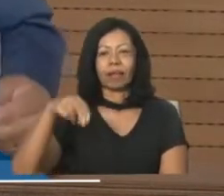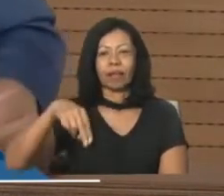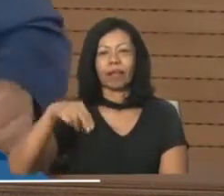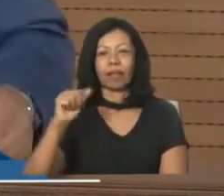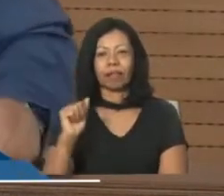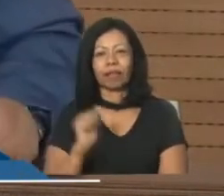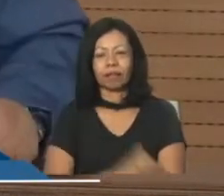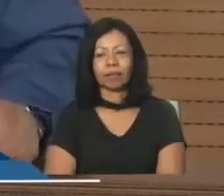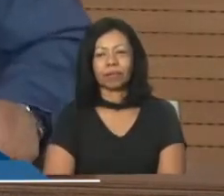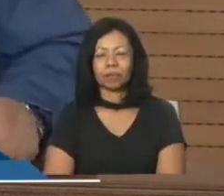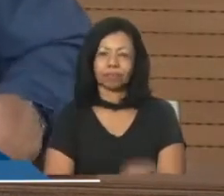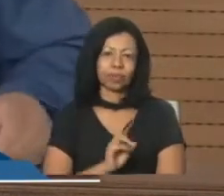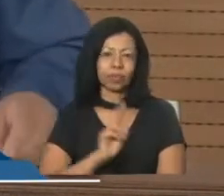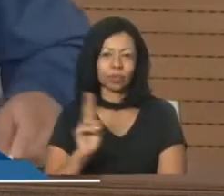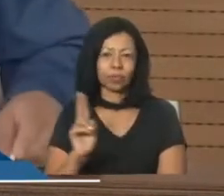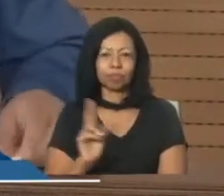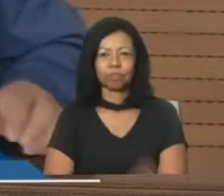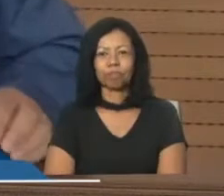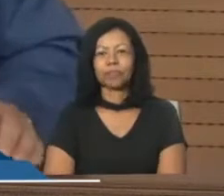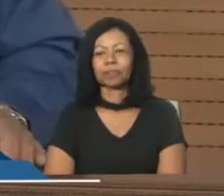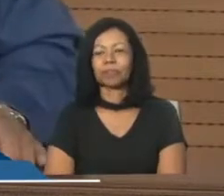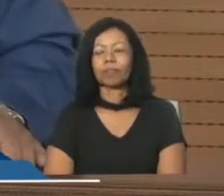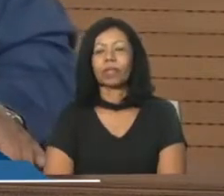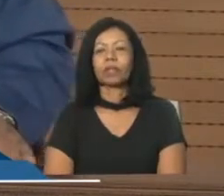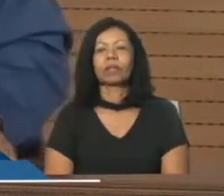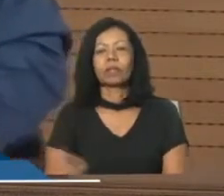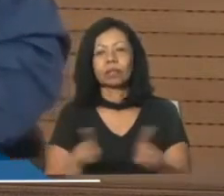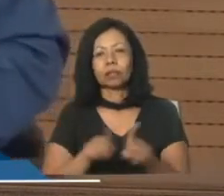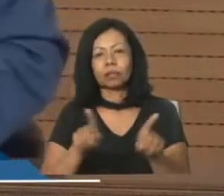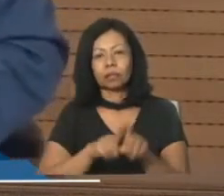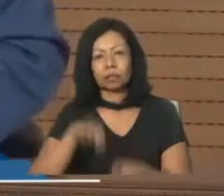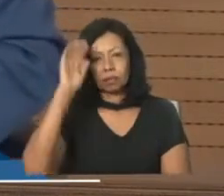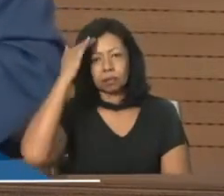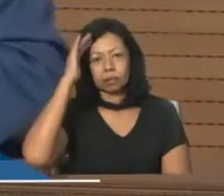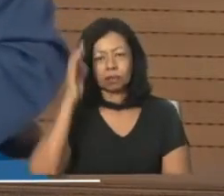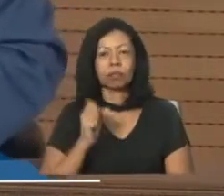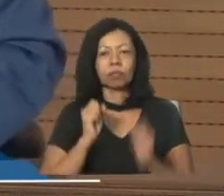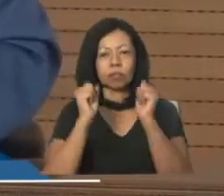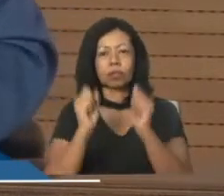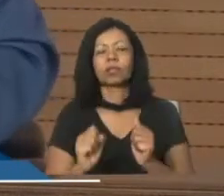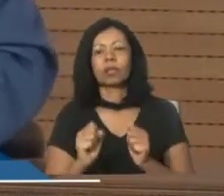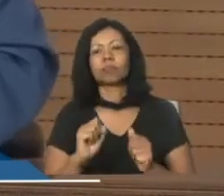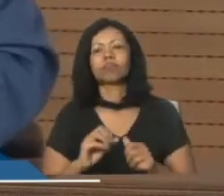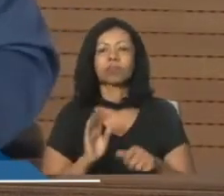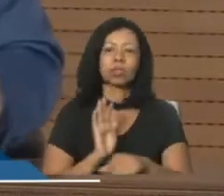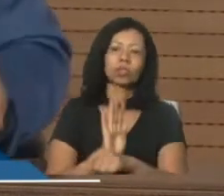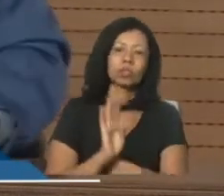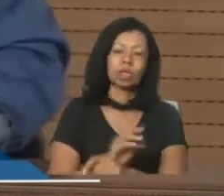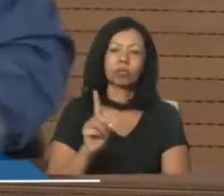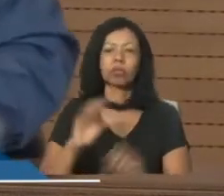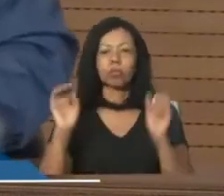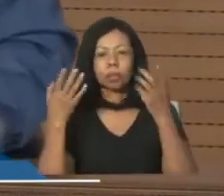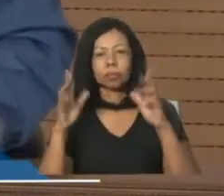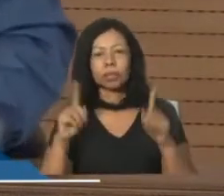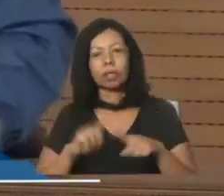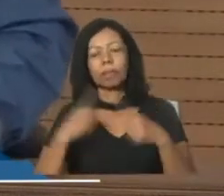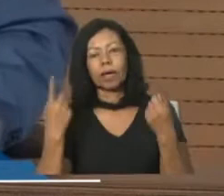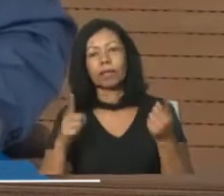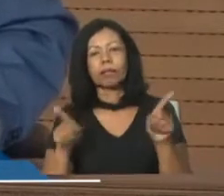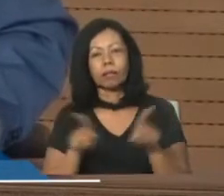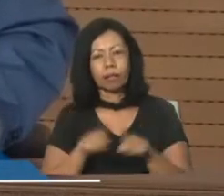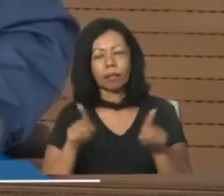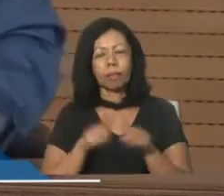Parabéns, Helena. E assim, entendo que precisamos da estrutura, não só parabenizar, mas também